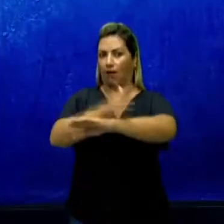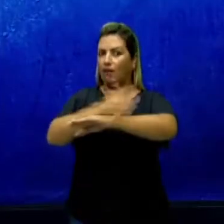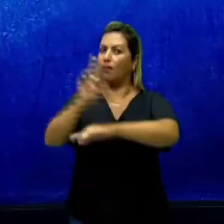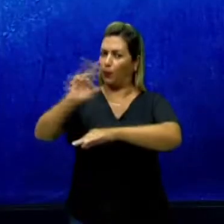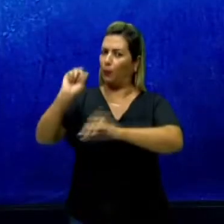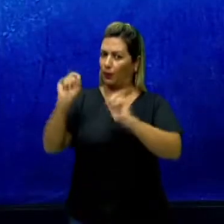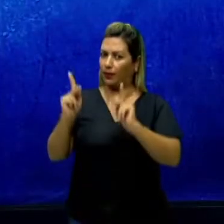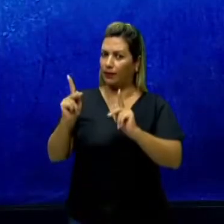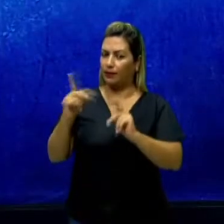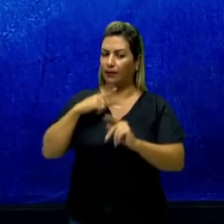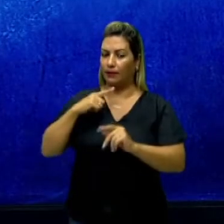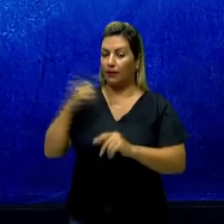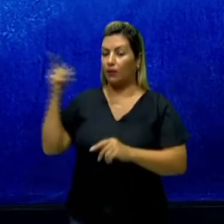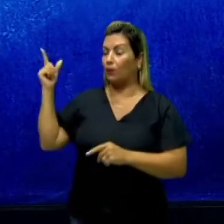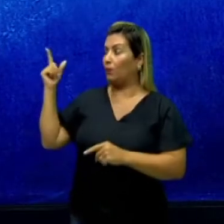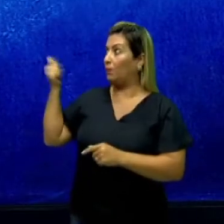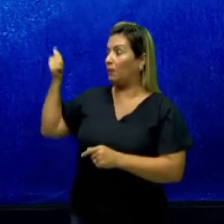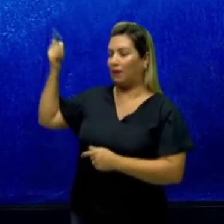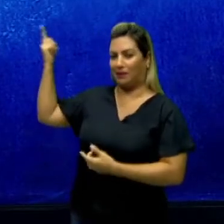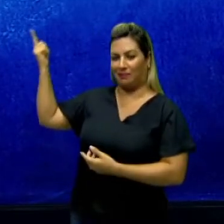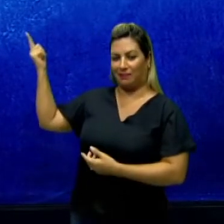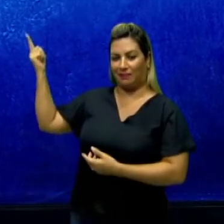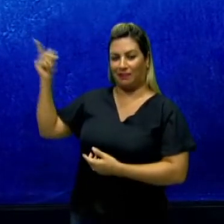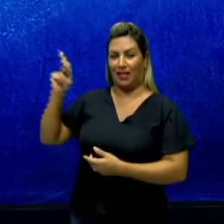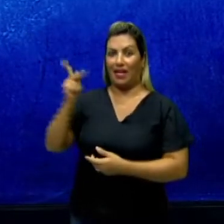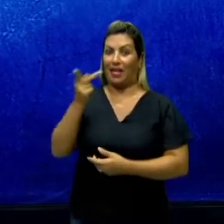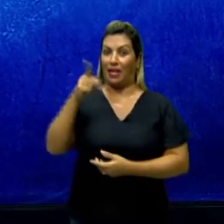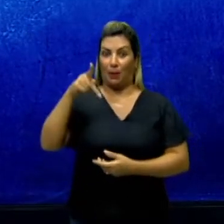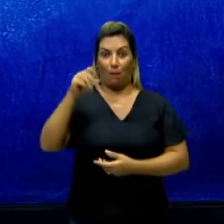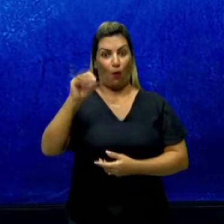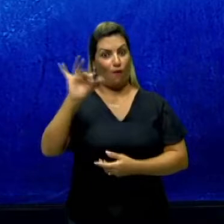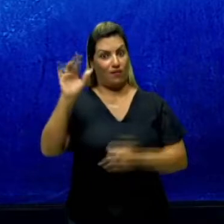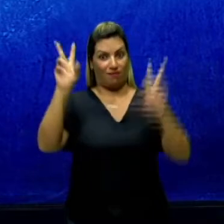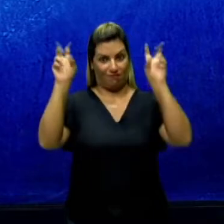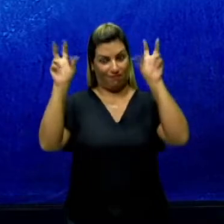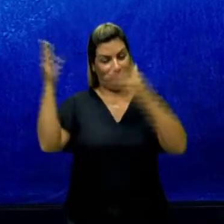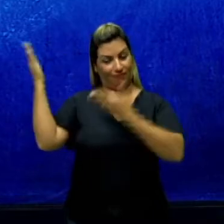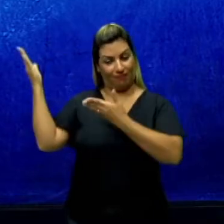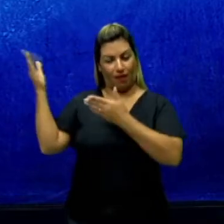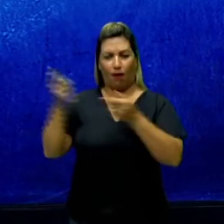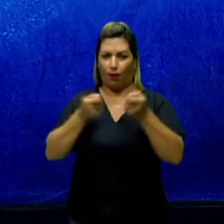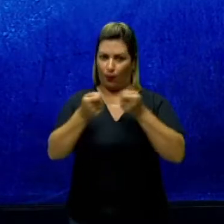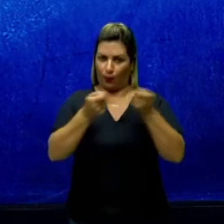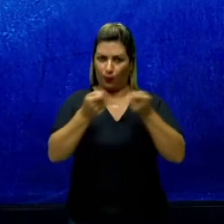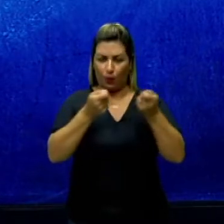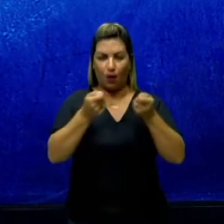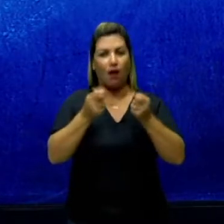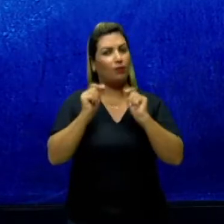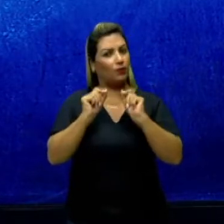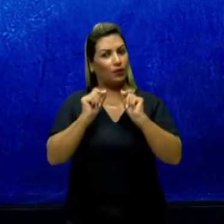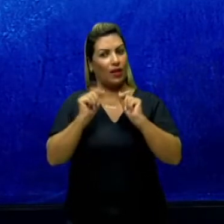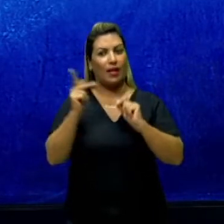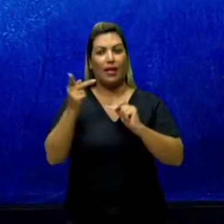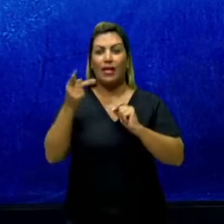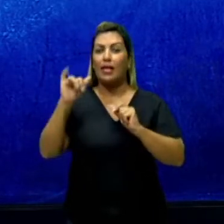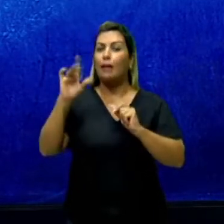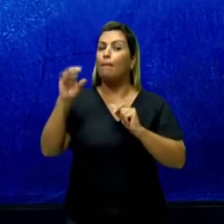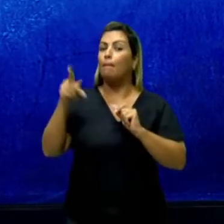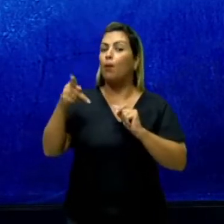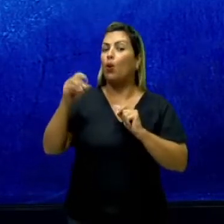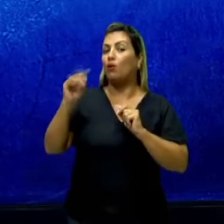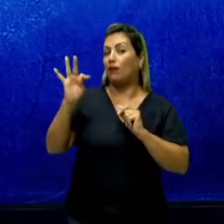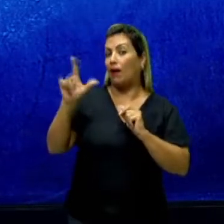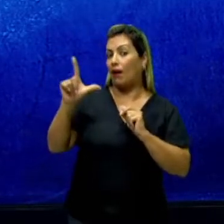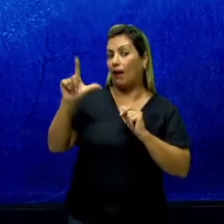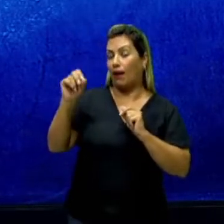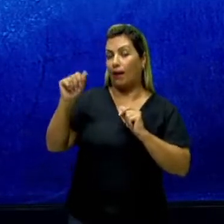Vamos falar da glândula hipófise, também conhecida como pituitária. Ela é controlada em parte pelo hipotálamo, que é outra